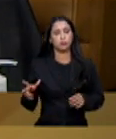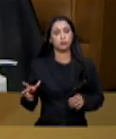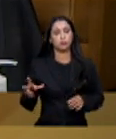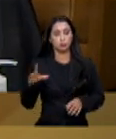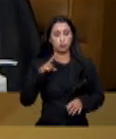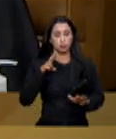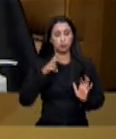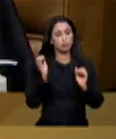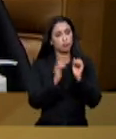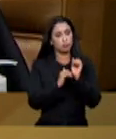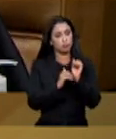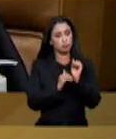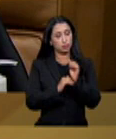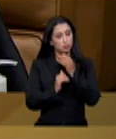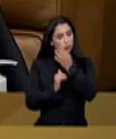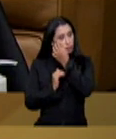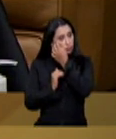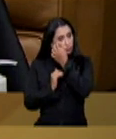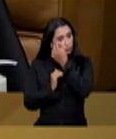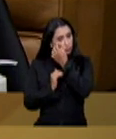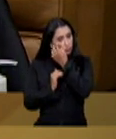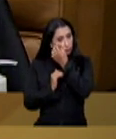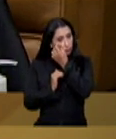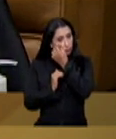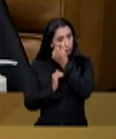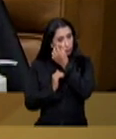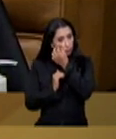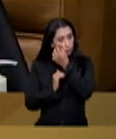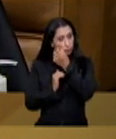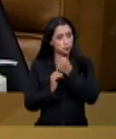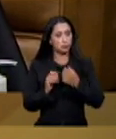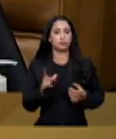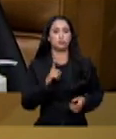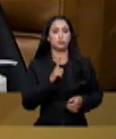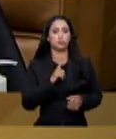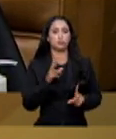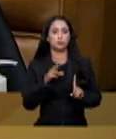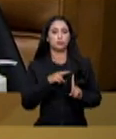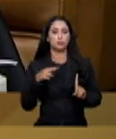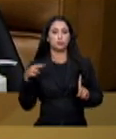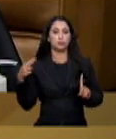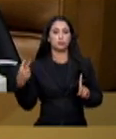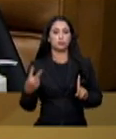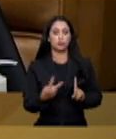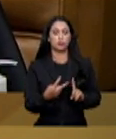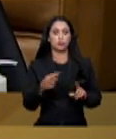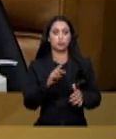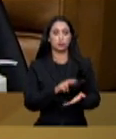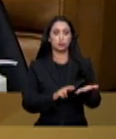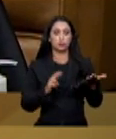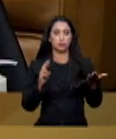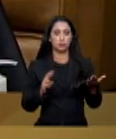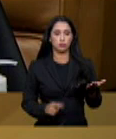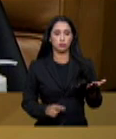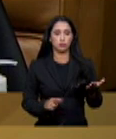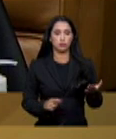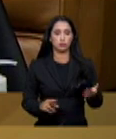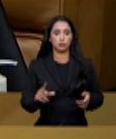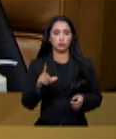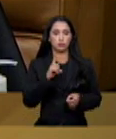privacidade. A questão está, portanto, na perspectiva de Sua Excelência, o relator,